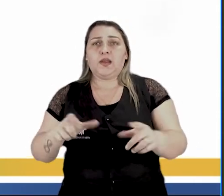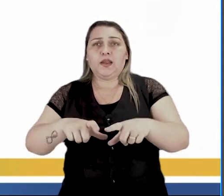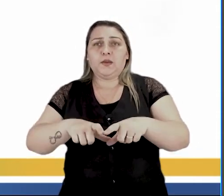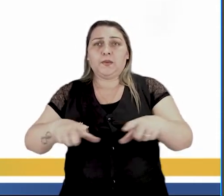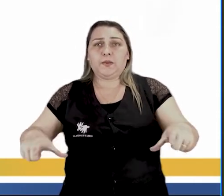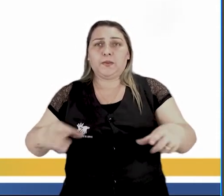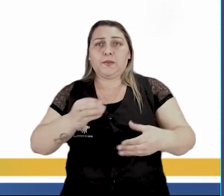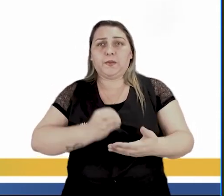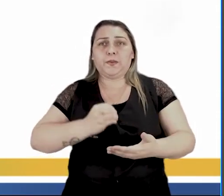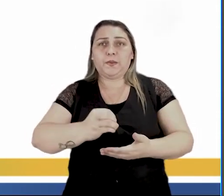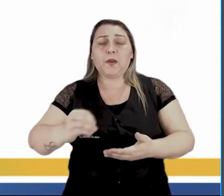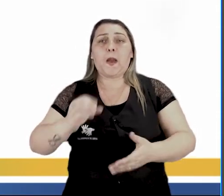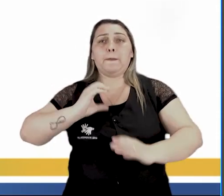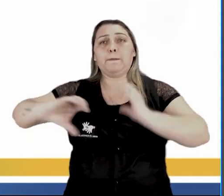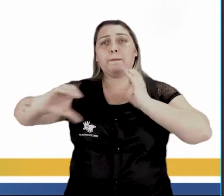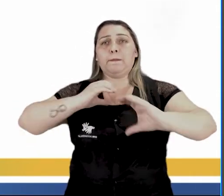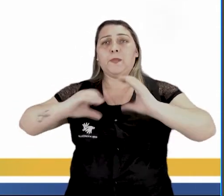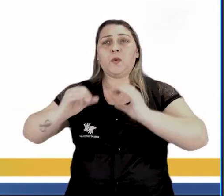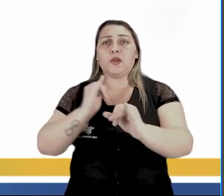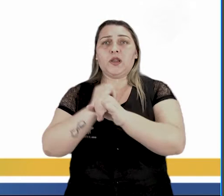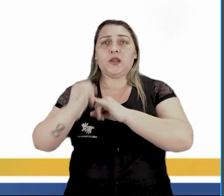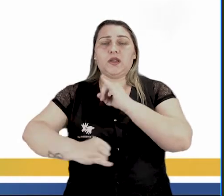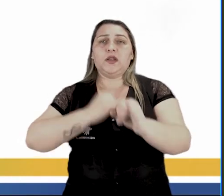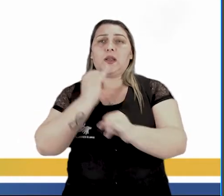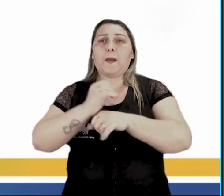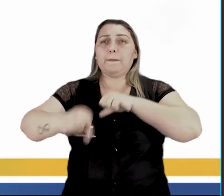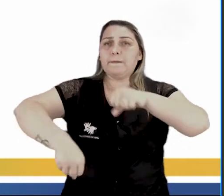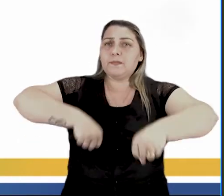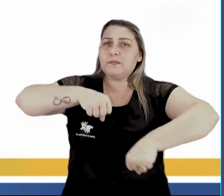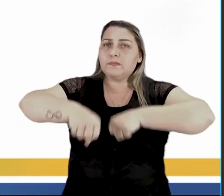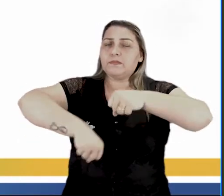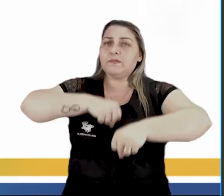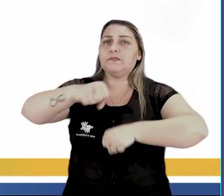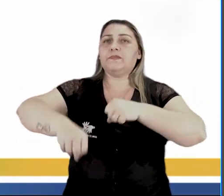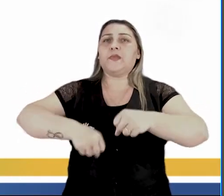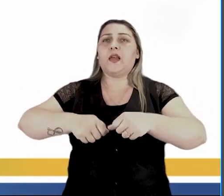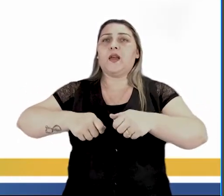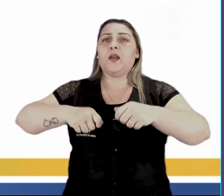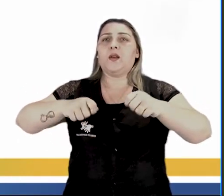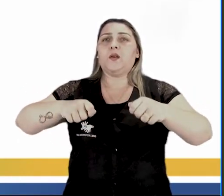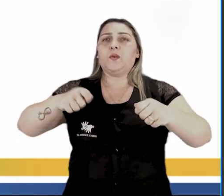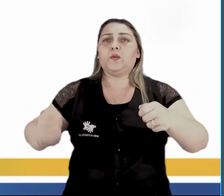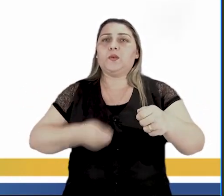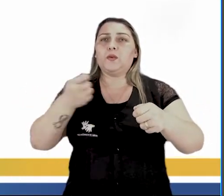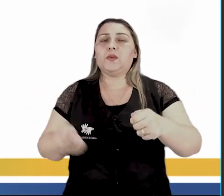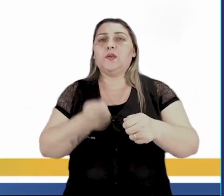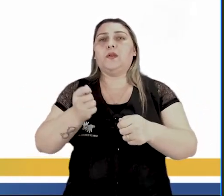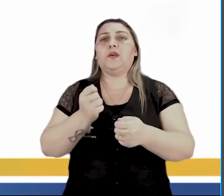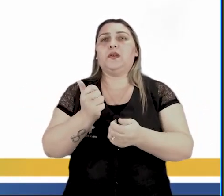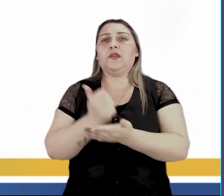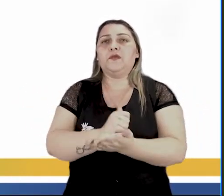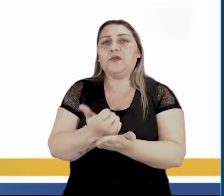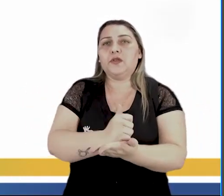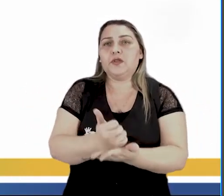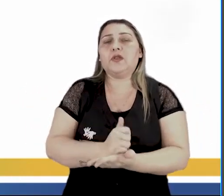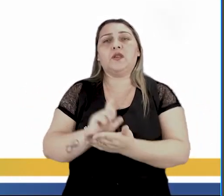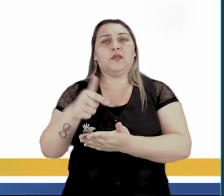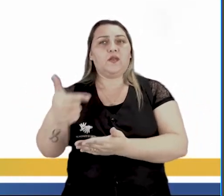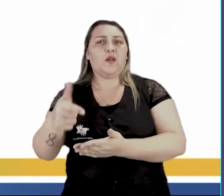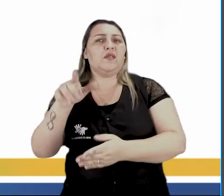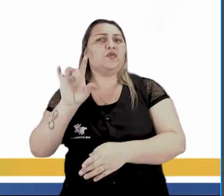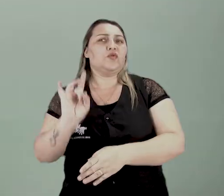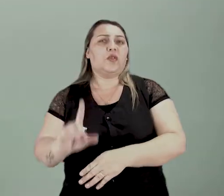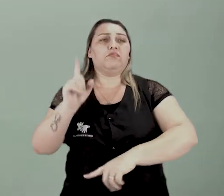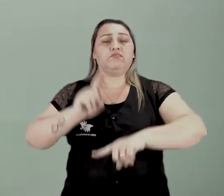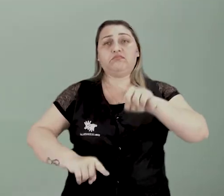tabuleiro, música, internet, bicicleta, corda, videogame, entre outros. Esses são só alguns